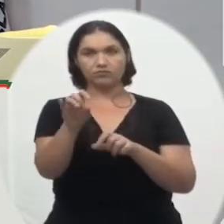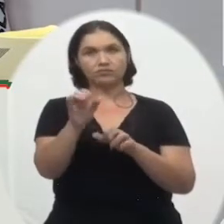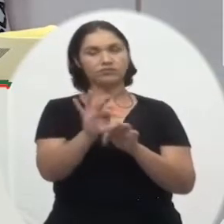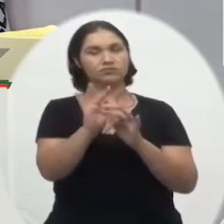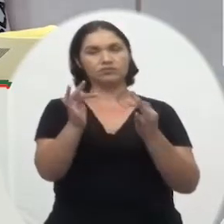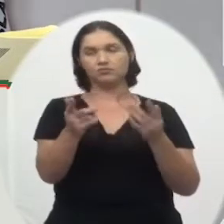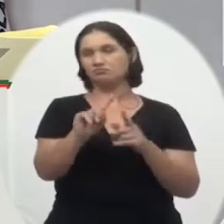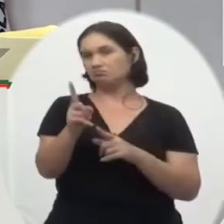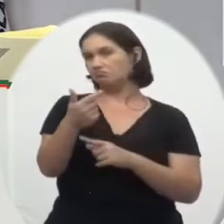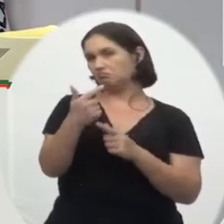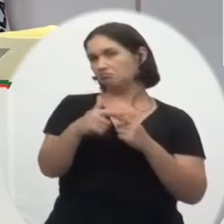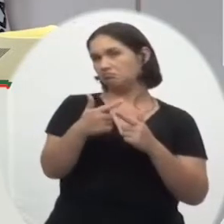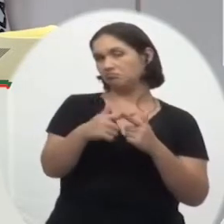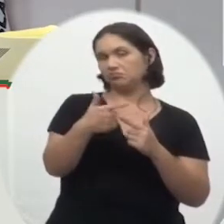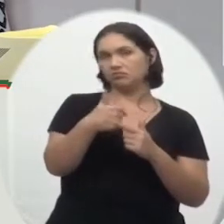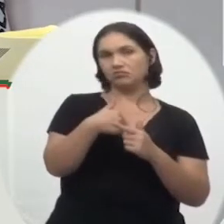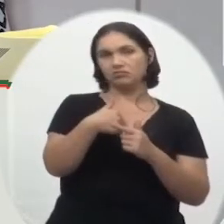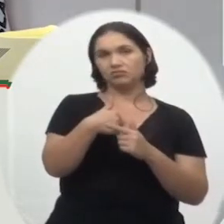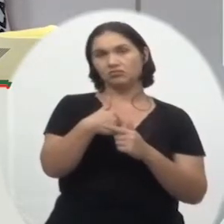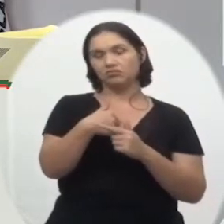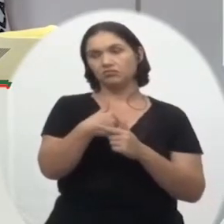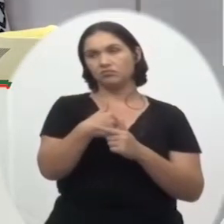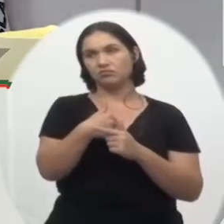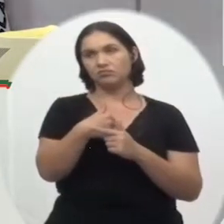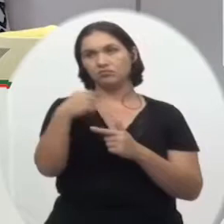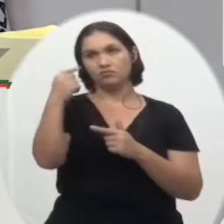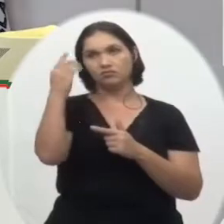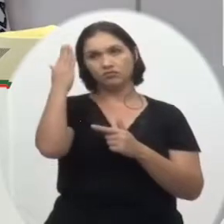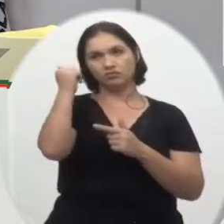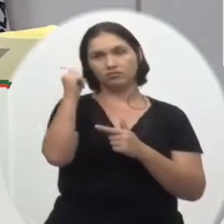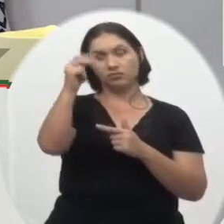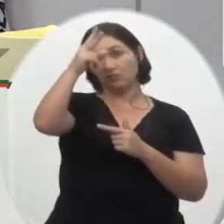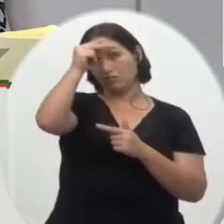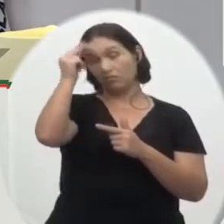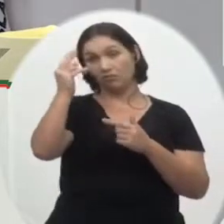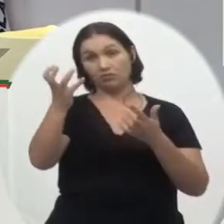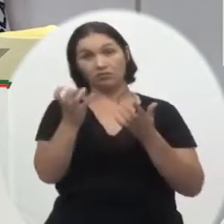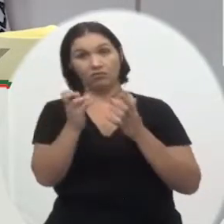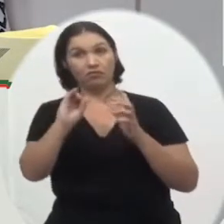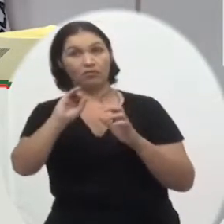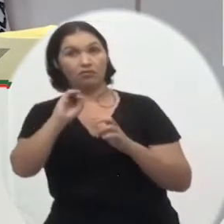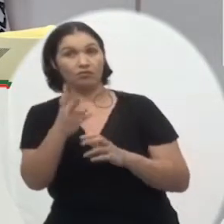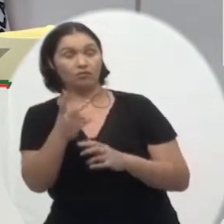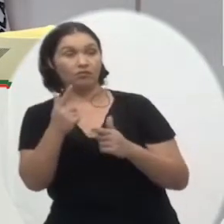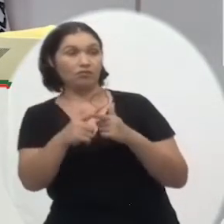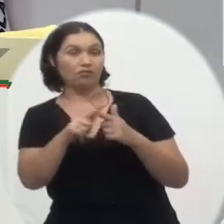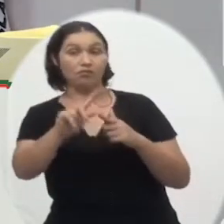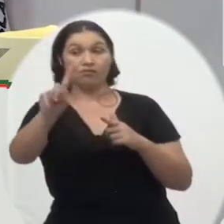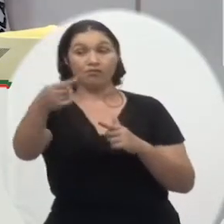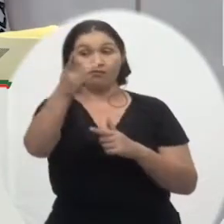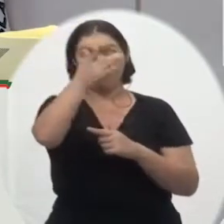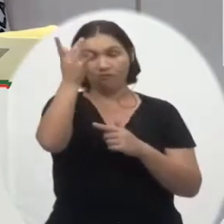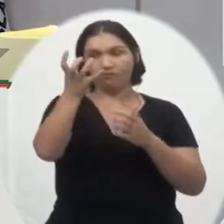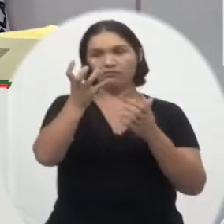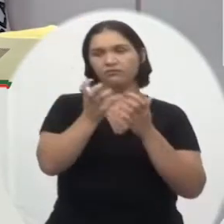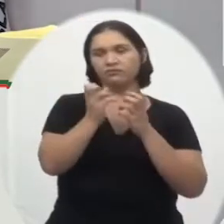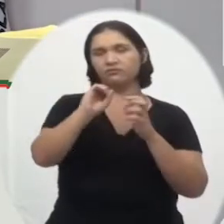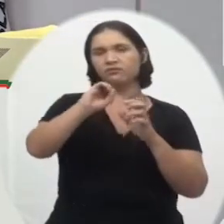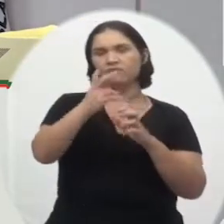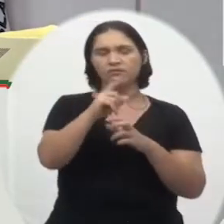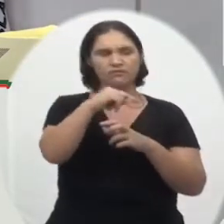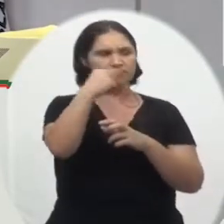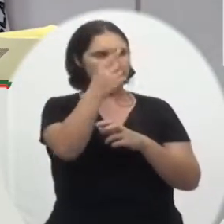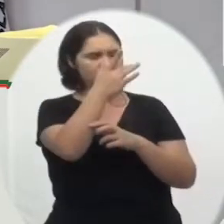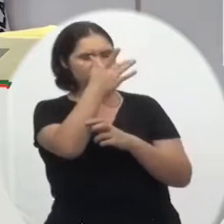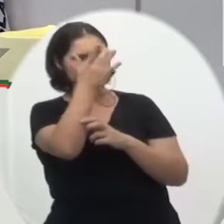Não é porque, ah, porque o fulano quer, ou porque o prefeito deseja, ou porque ele está chateado, porque lá o alemão assinou um